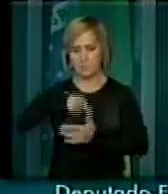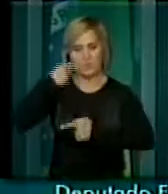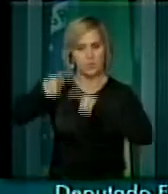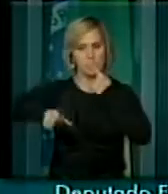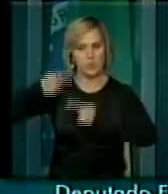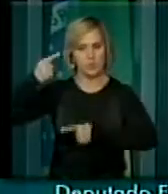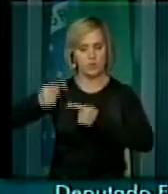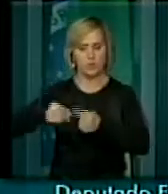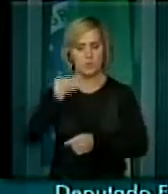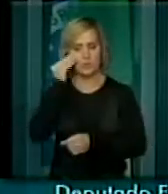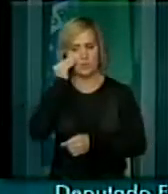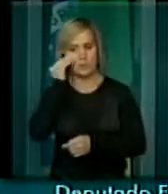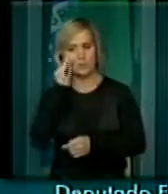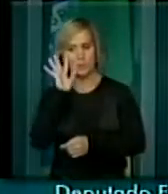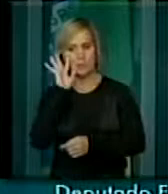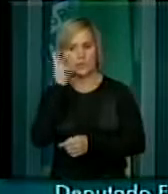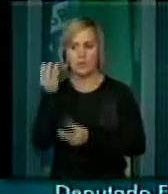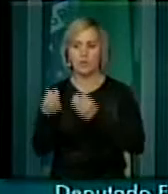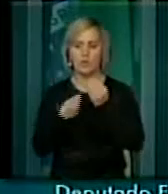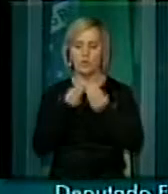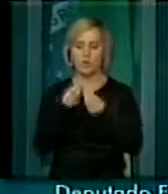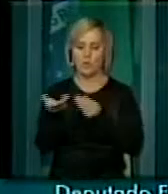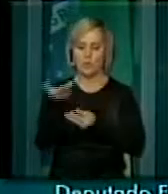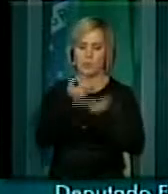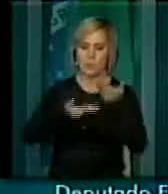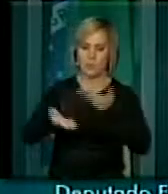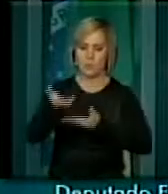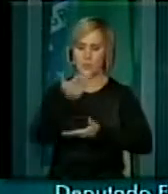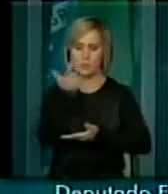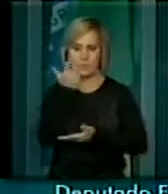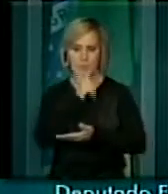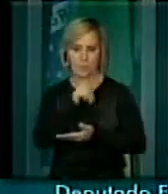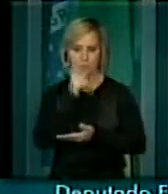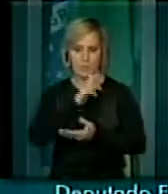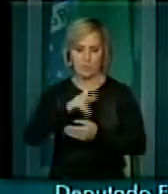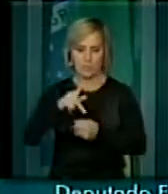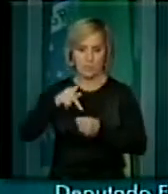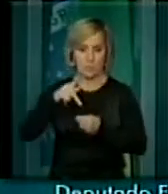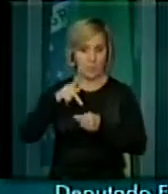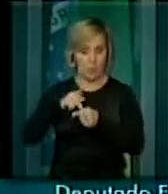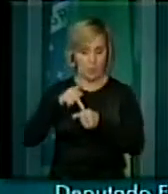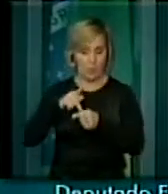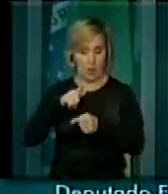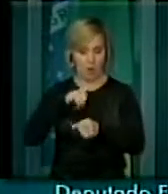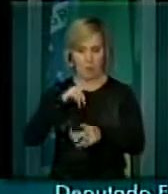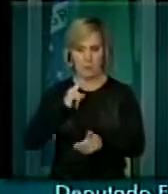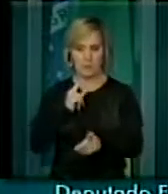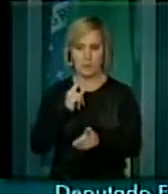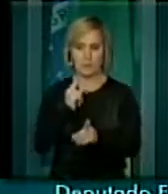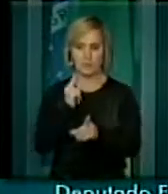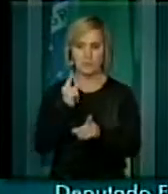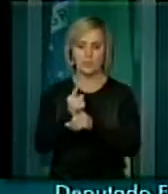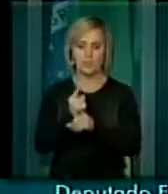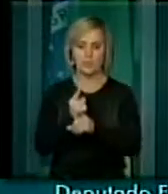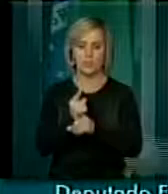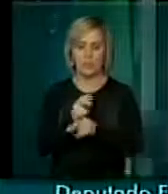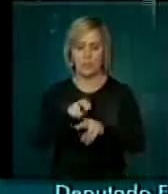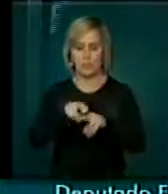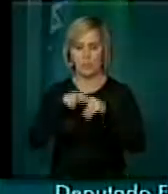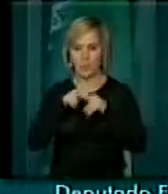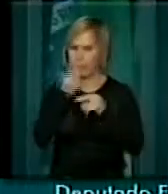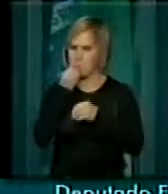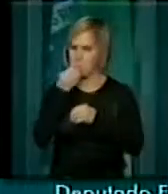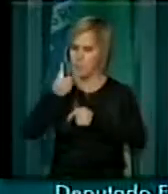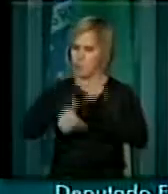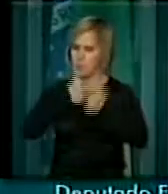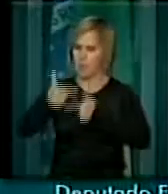discutindo as condições para que o petróleo que foi descoberto pela competência da